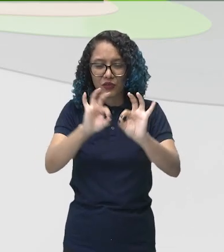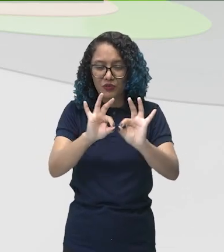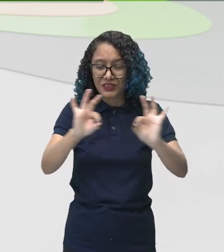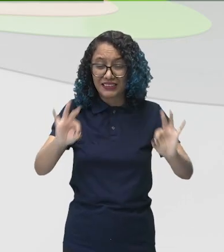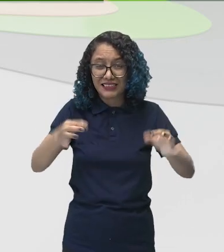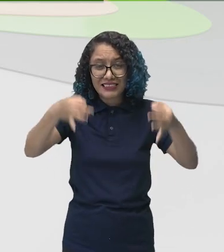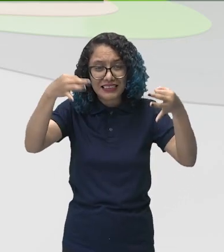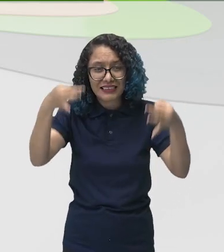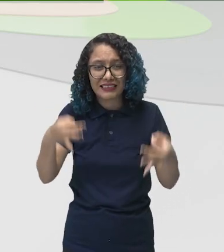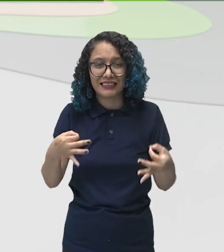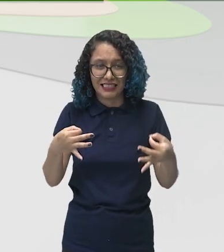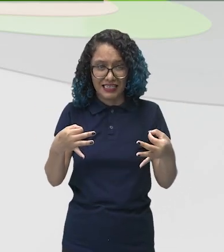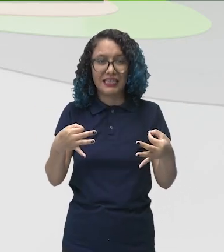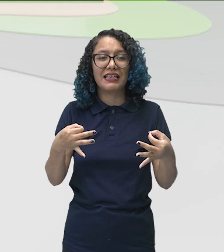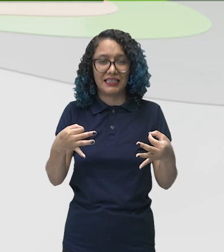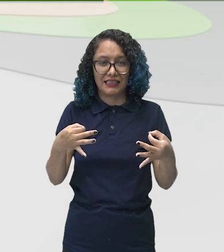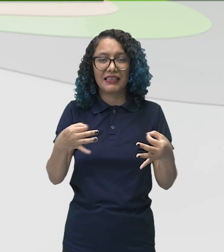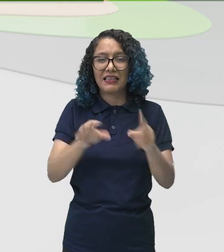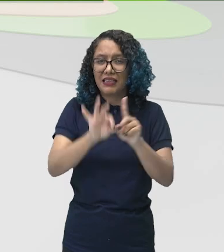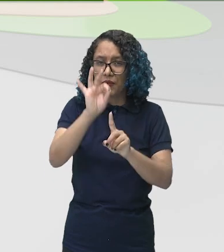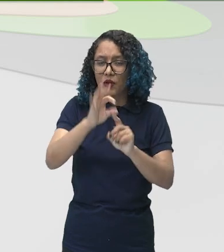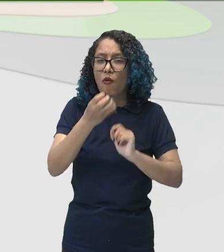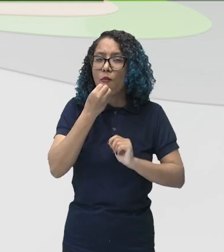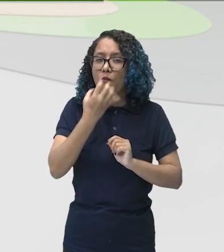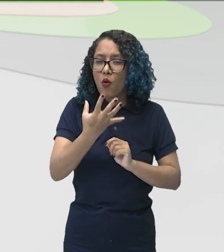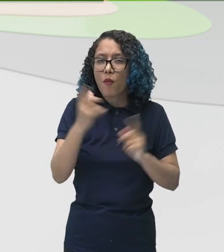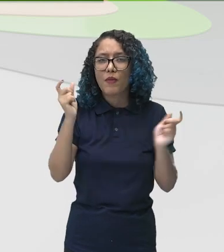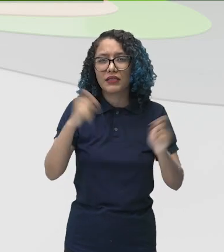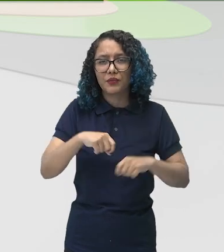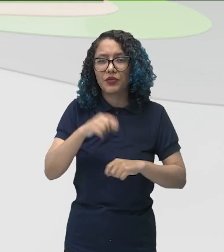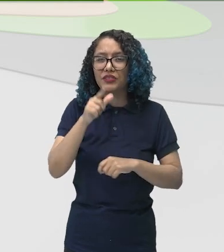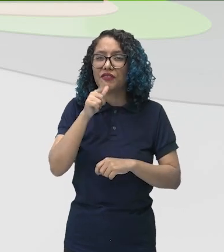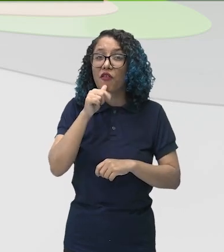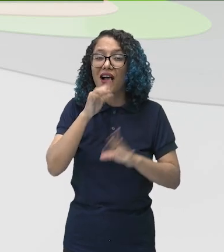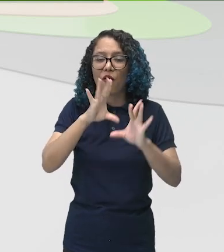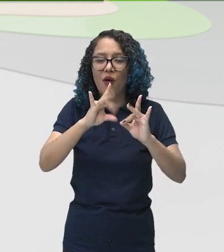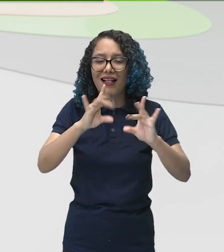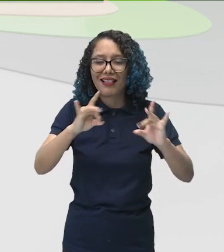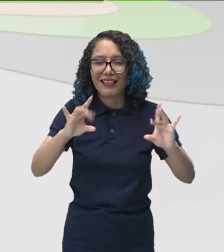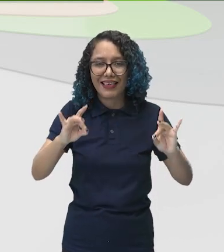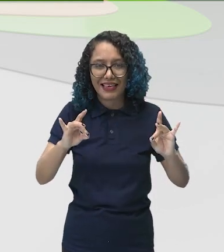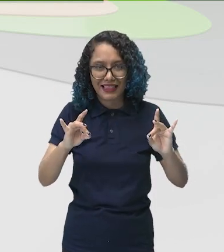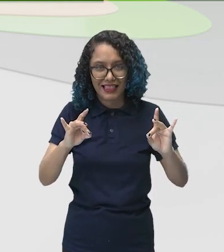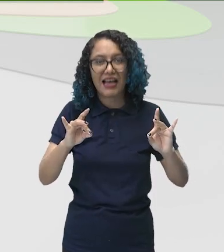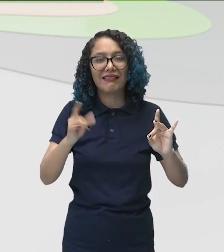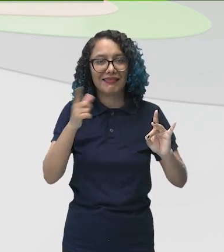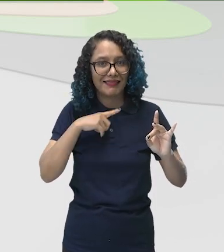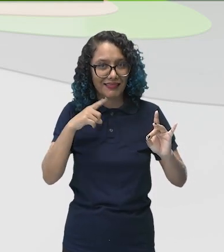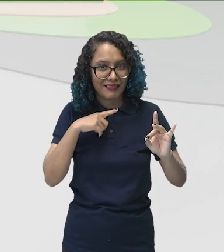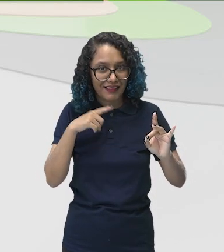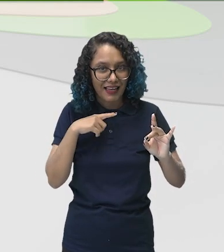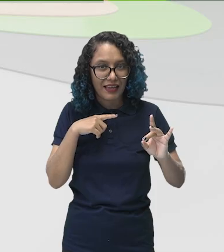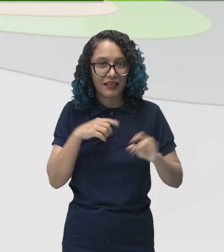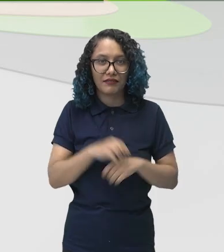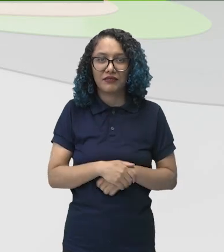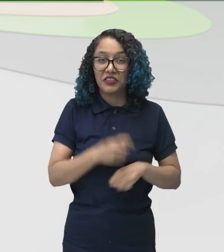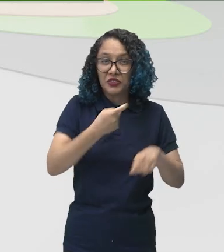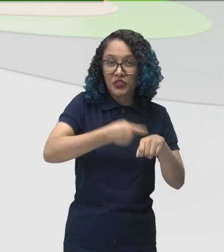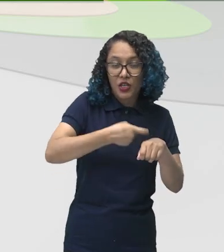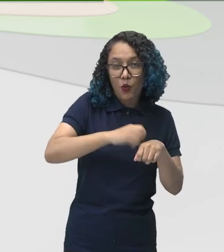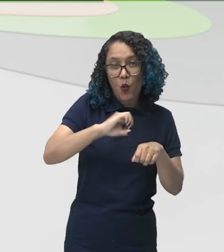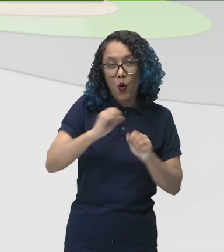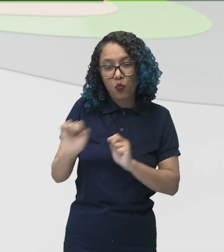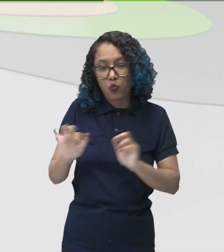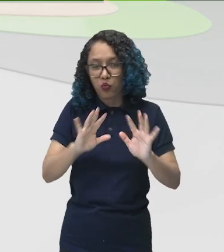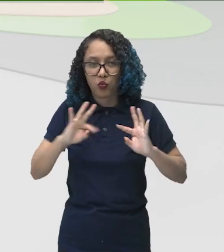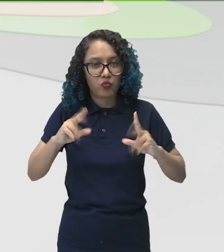ela é adequada para a existência da água líquida. Então, essa definição dessa